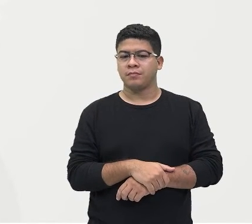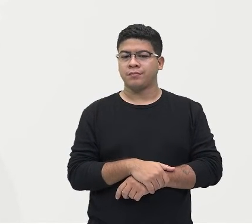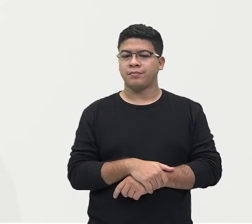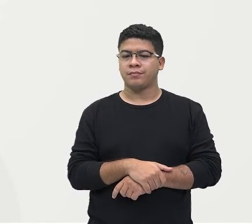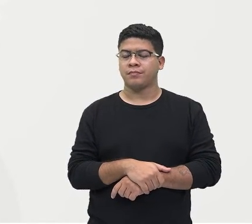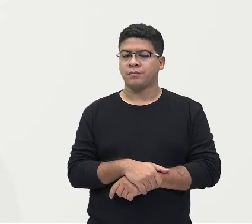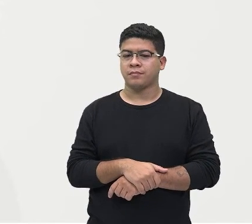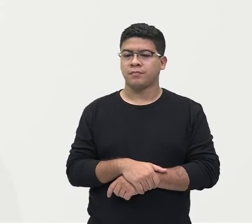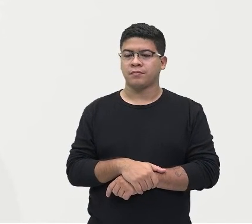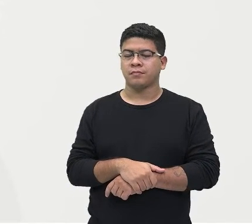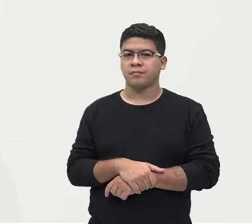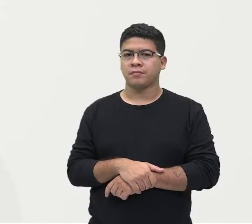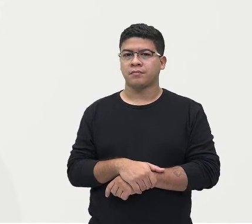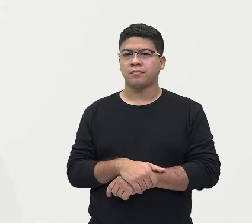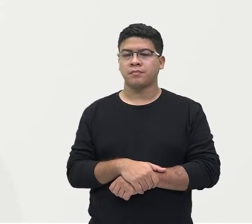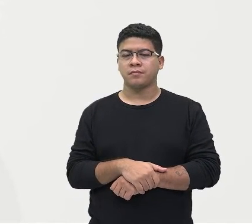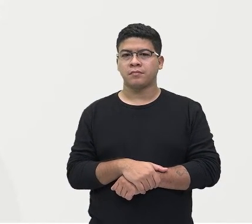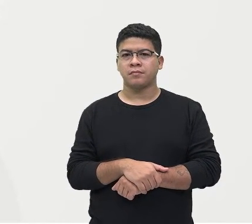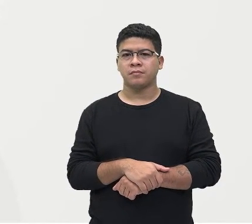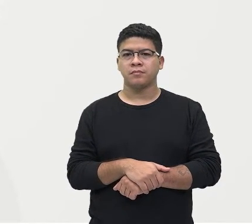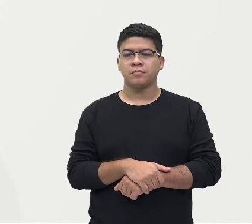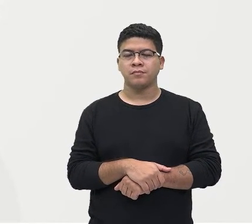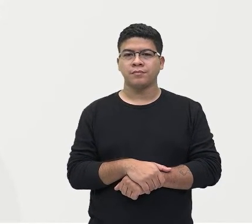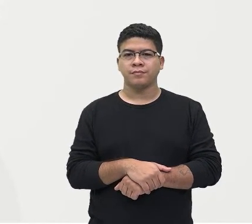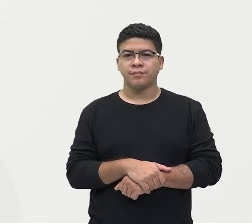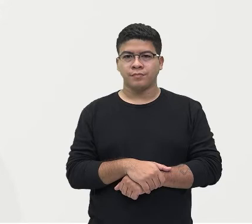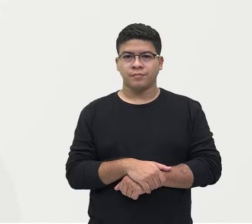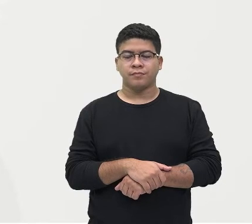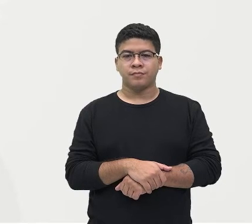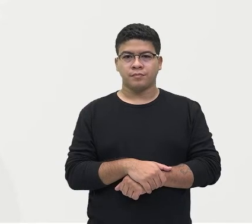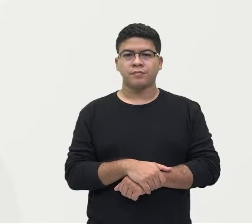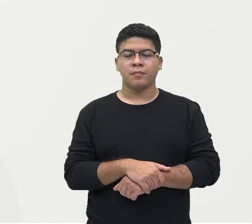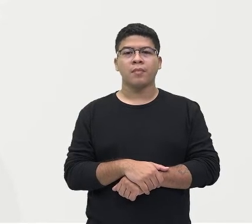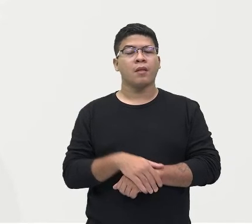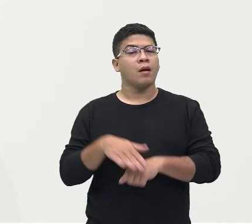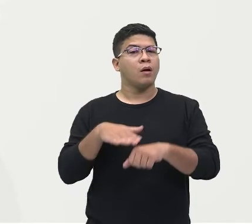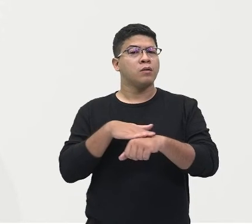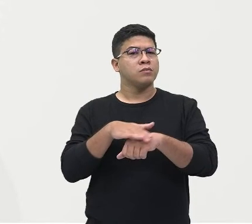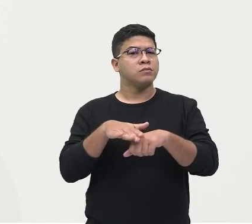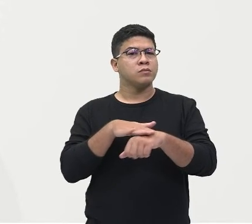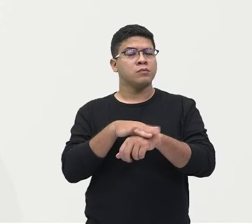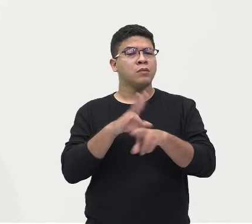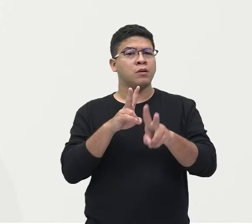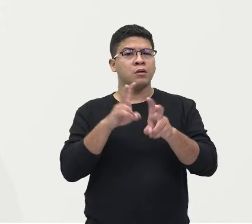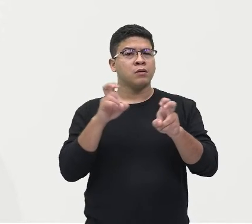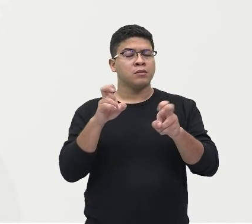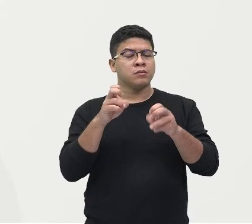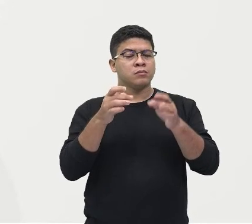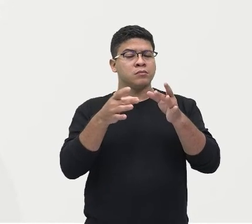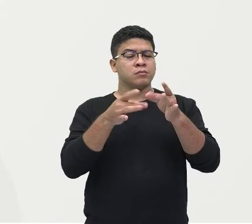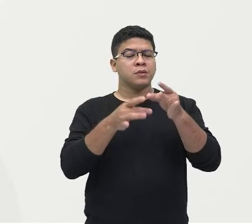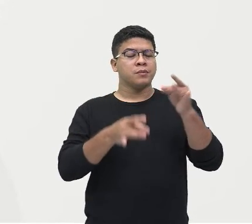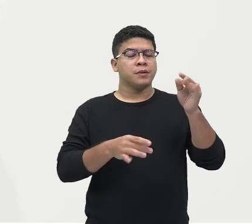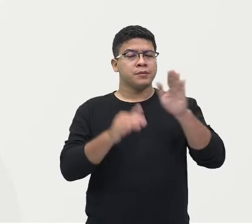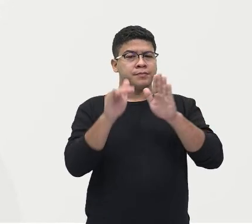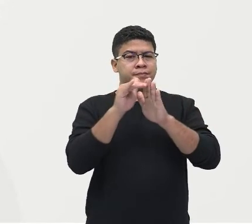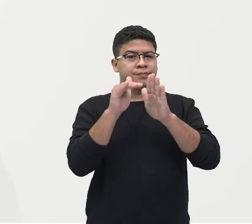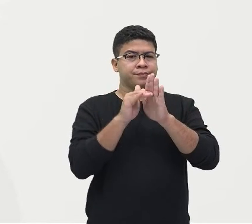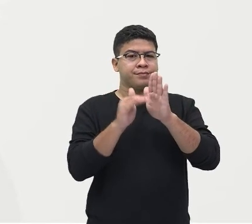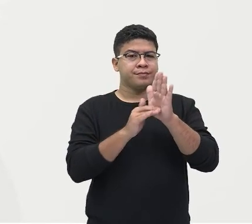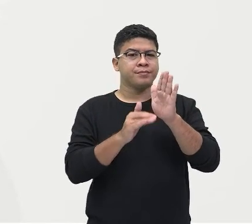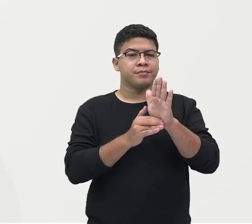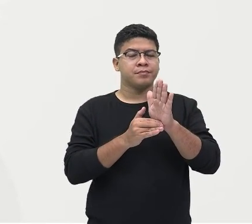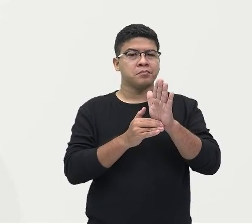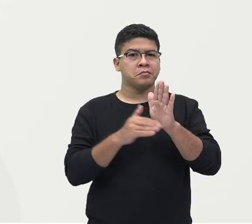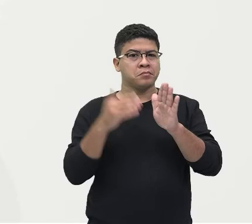us discuss a few of them. Então, vamos discutir algumas delas. Ou seja, como ele acabou